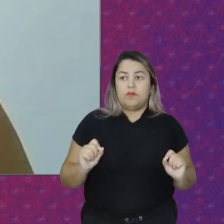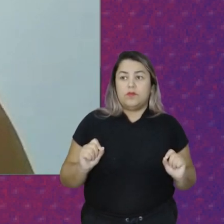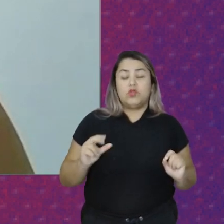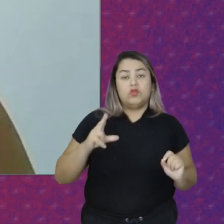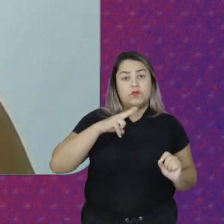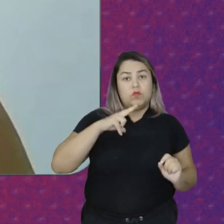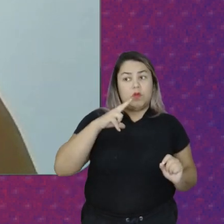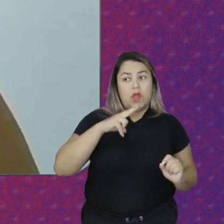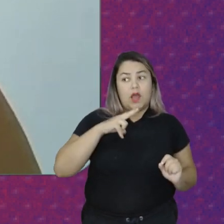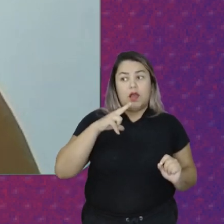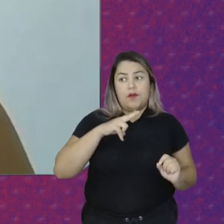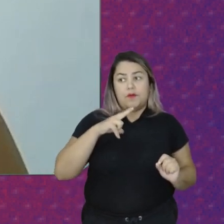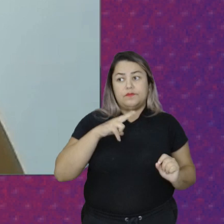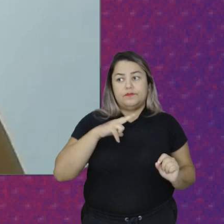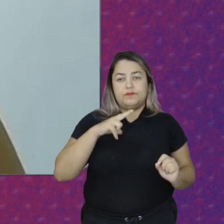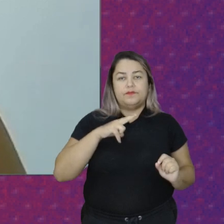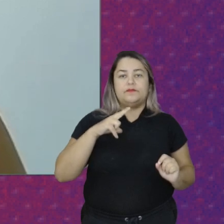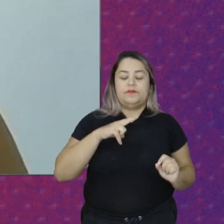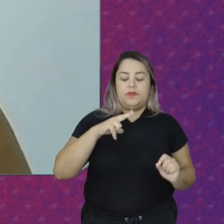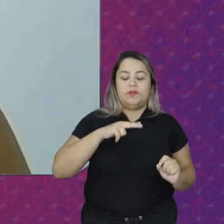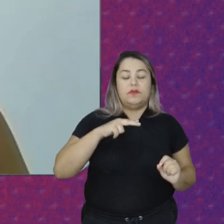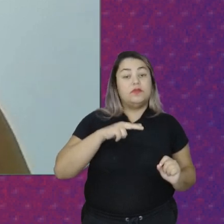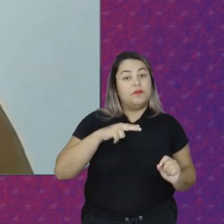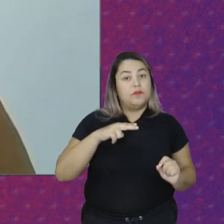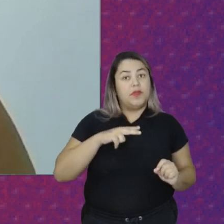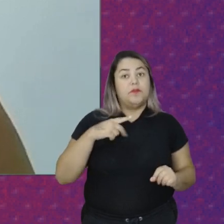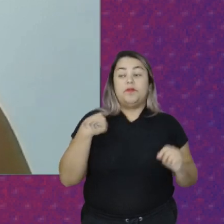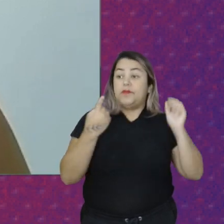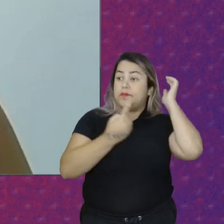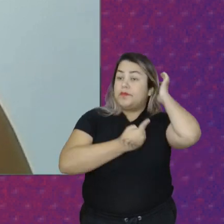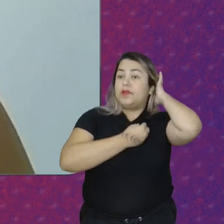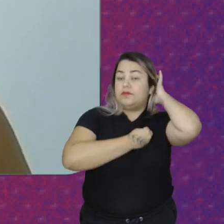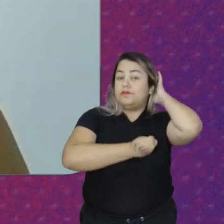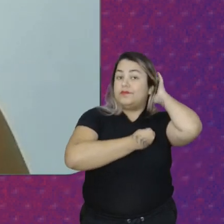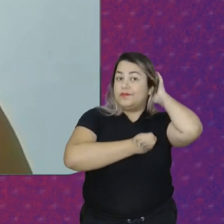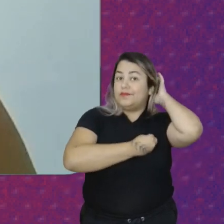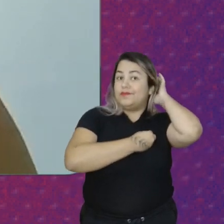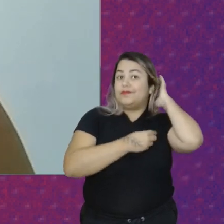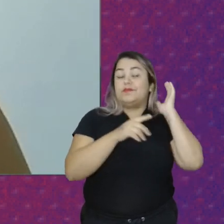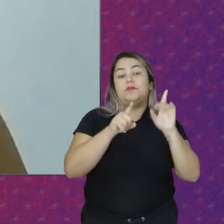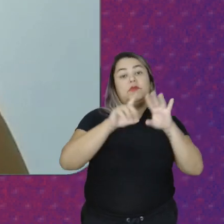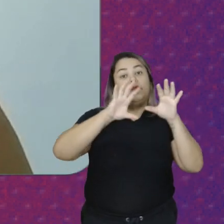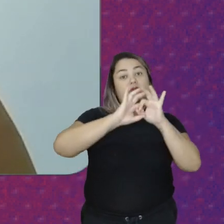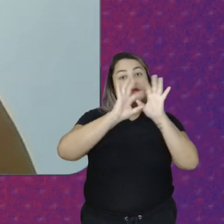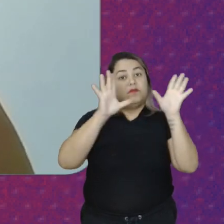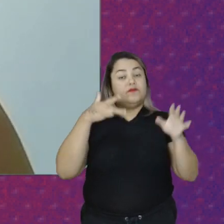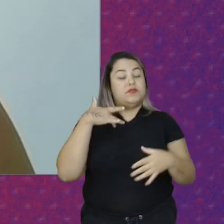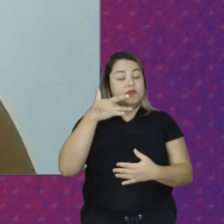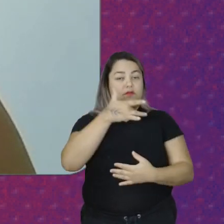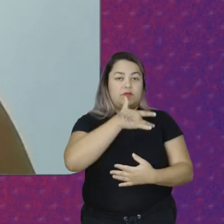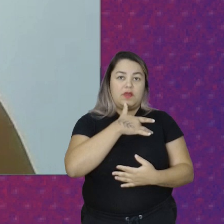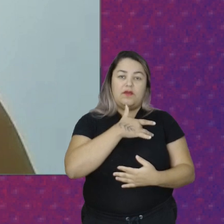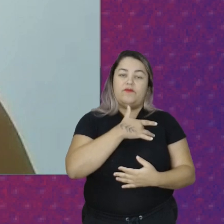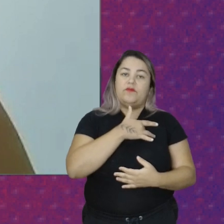individual, né, e é indispensável para a nossa existência, de maneira livre, saudável